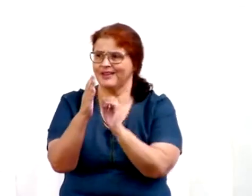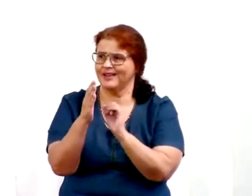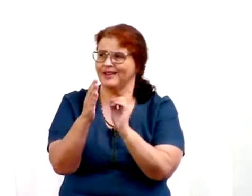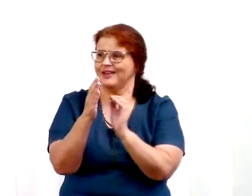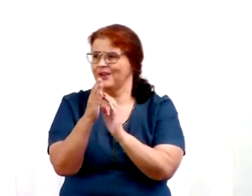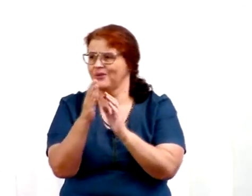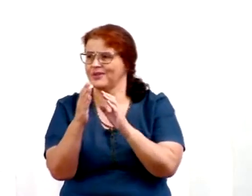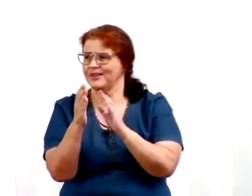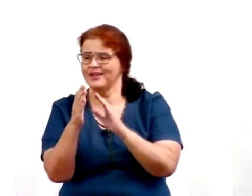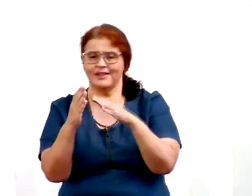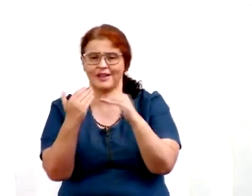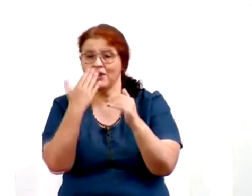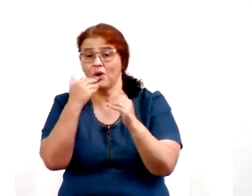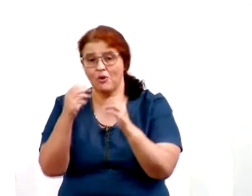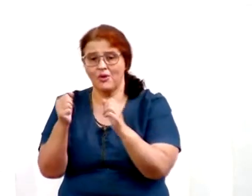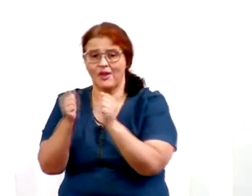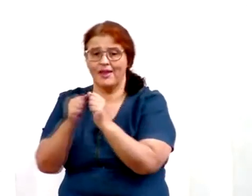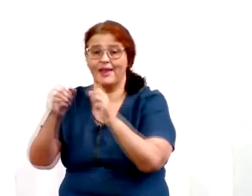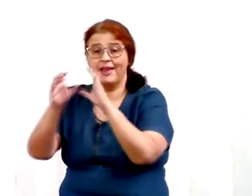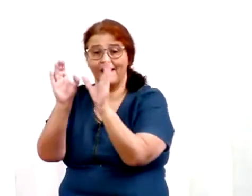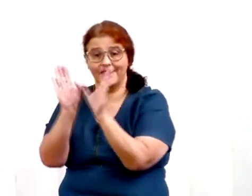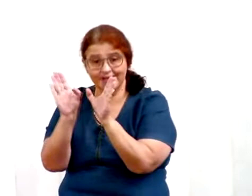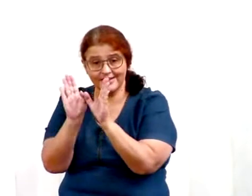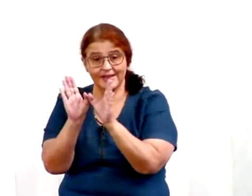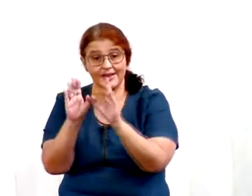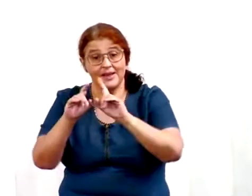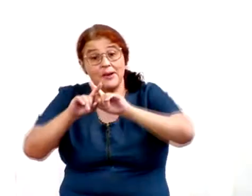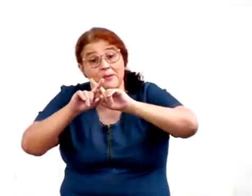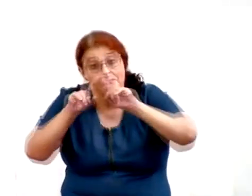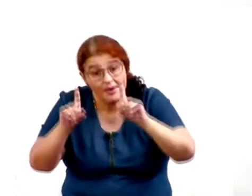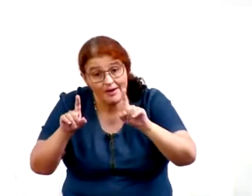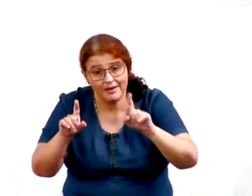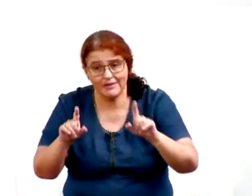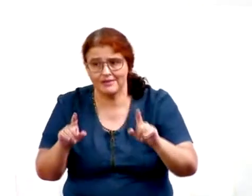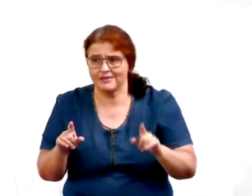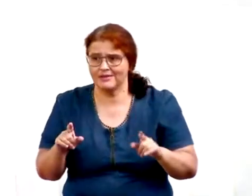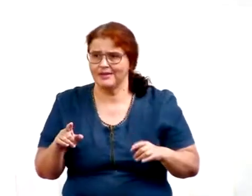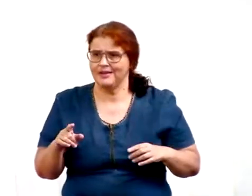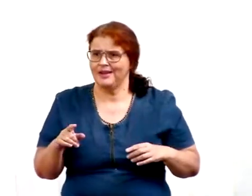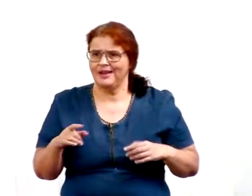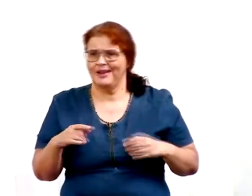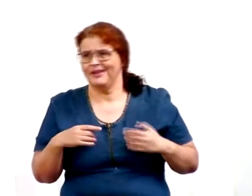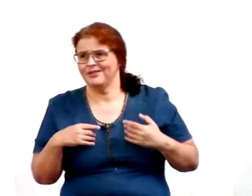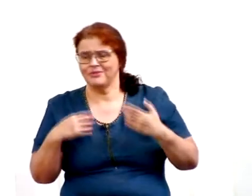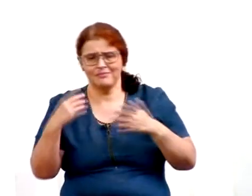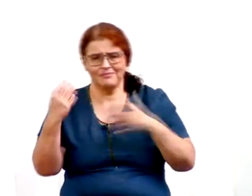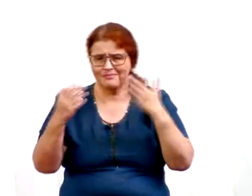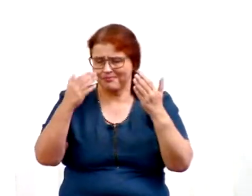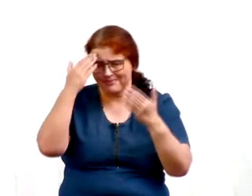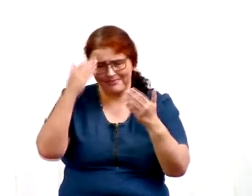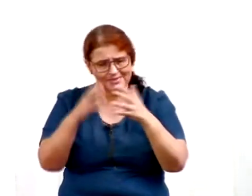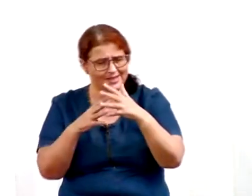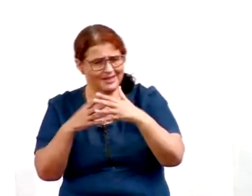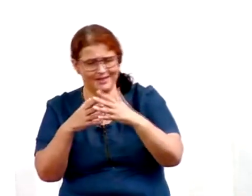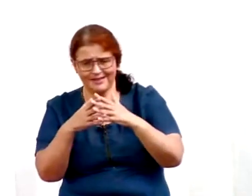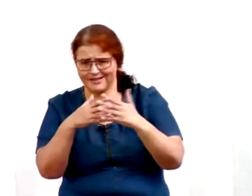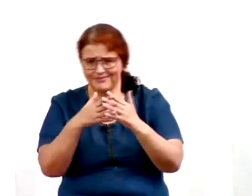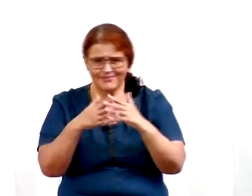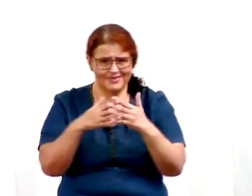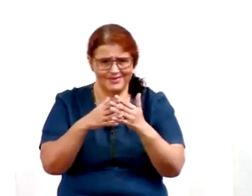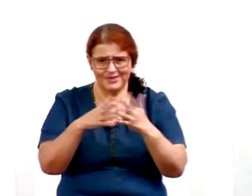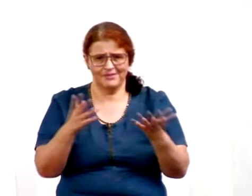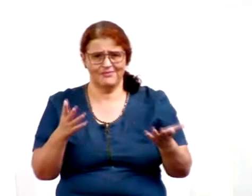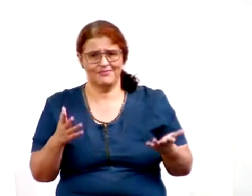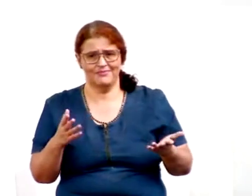E o capítulo 15 nos mostra uma heresia. Alguns não criam na ressurreição de Cristo. Então Paulo